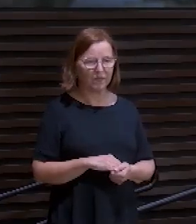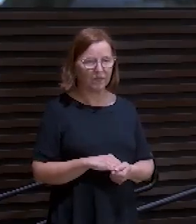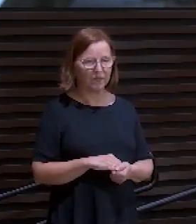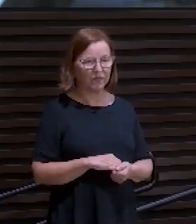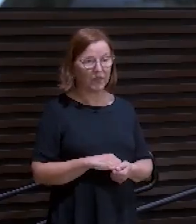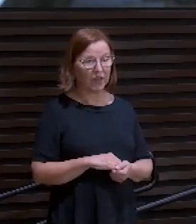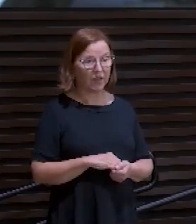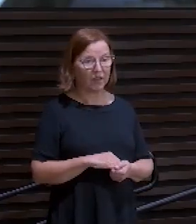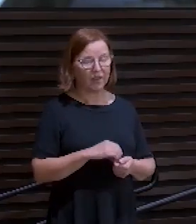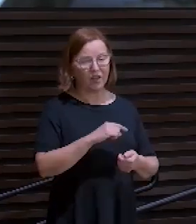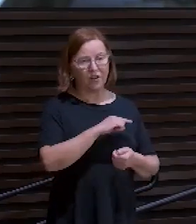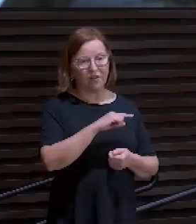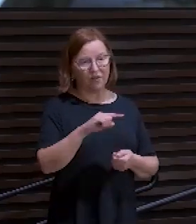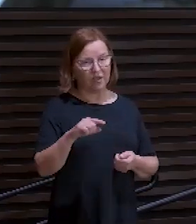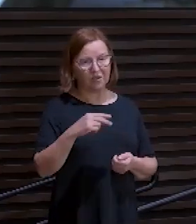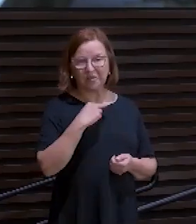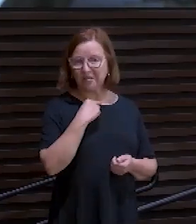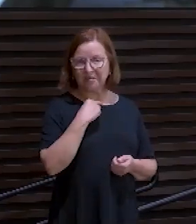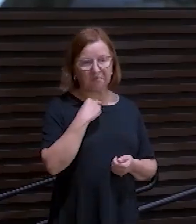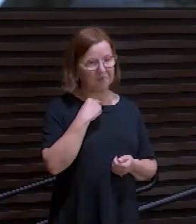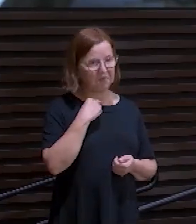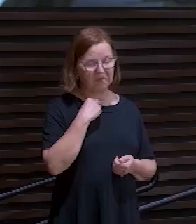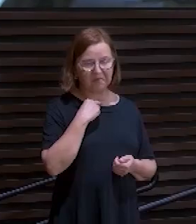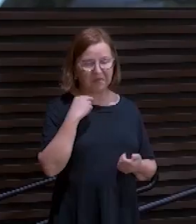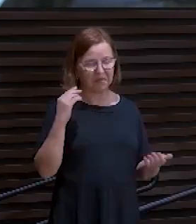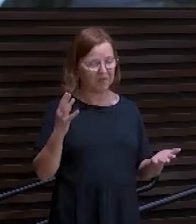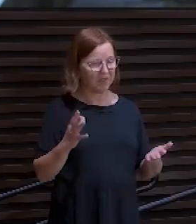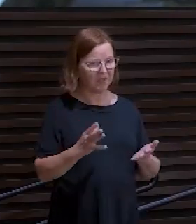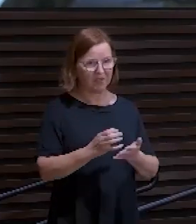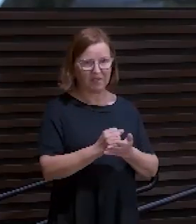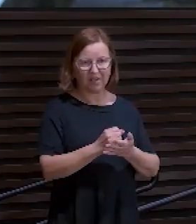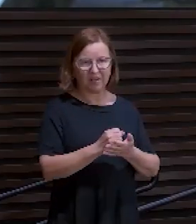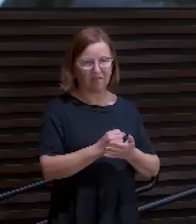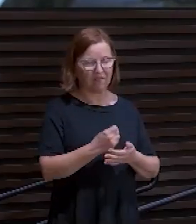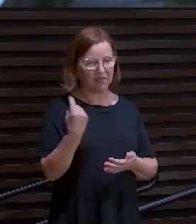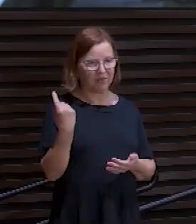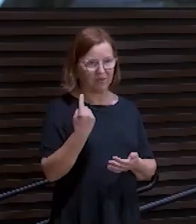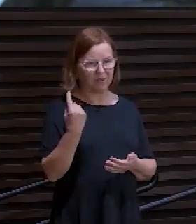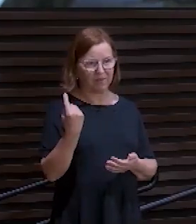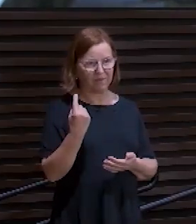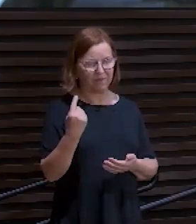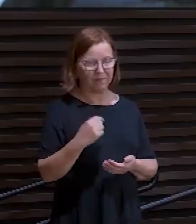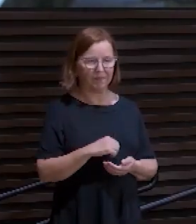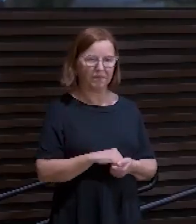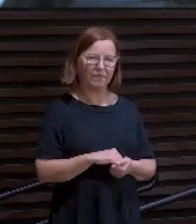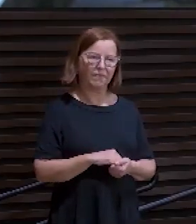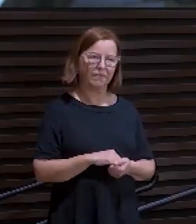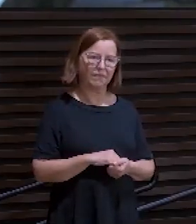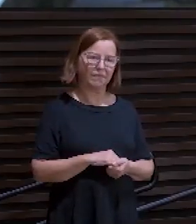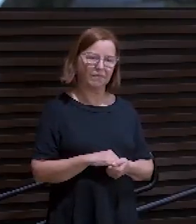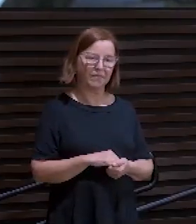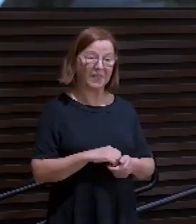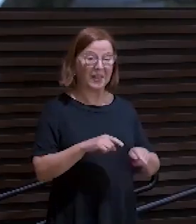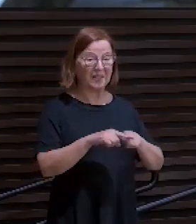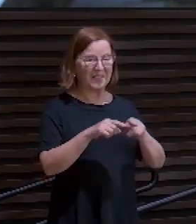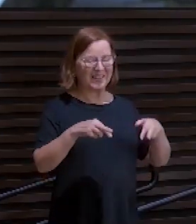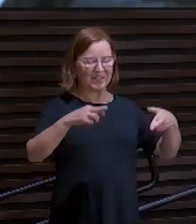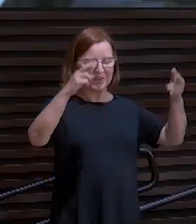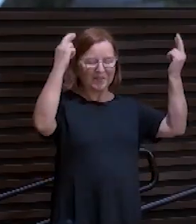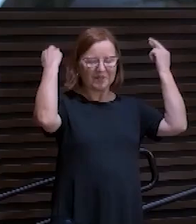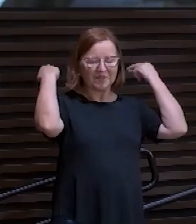salvação, como tentou Adão, e vimos isso ontem, lá no Éden. Mas o cordeiro foi